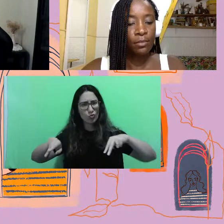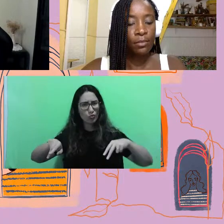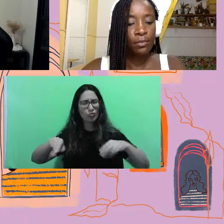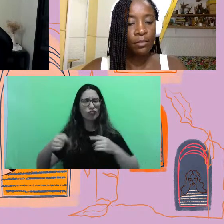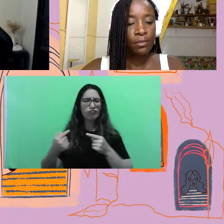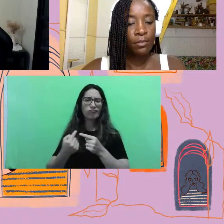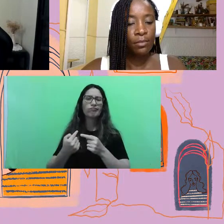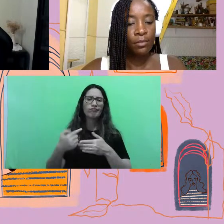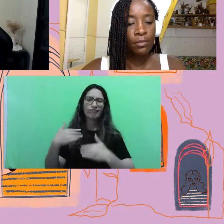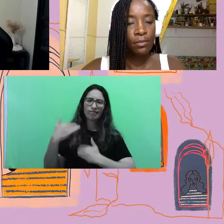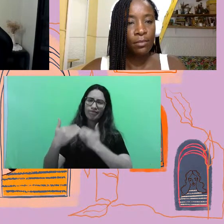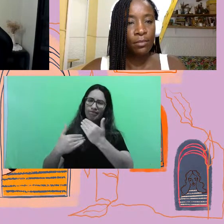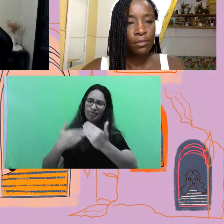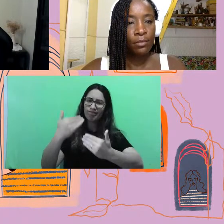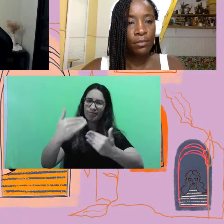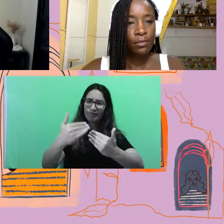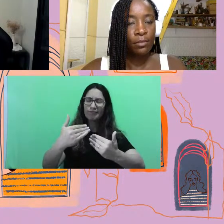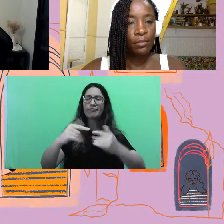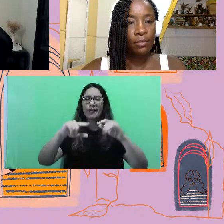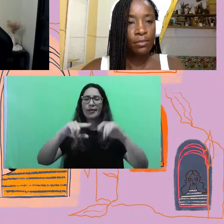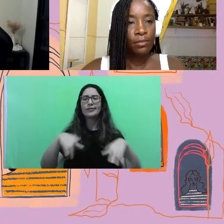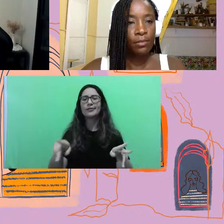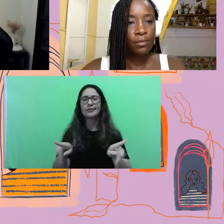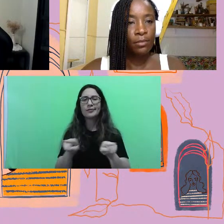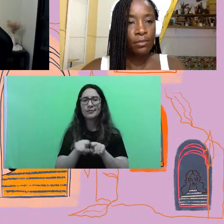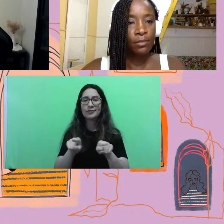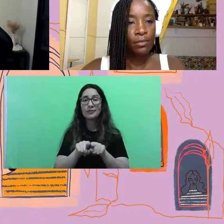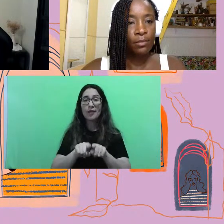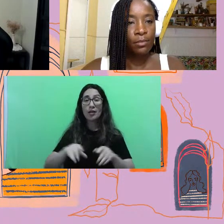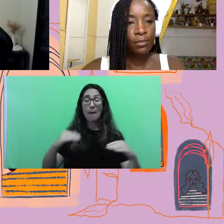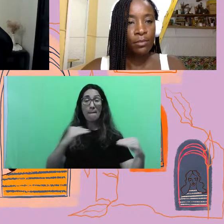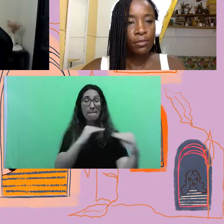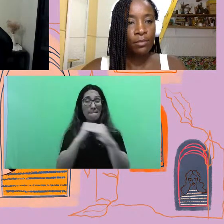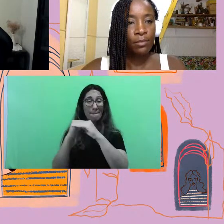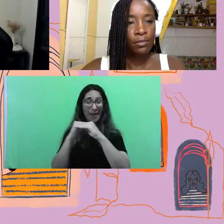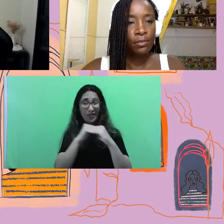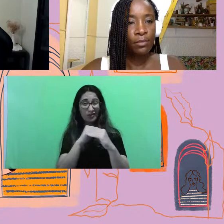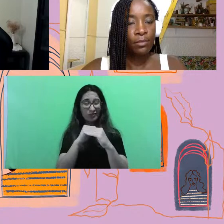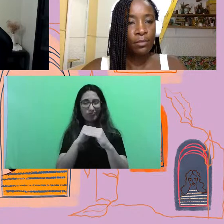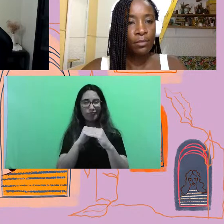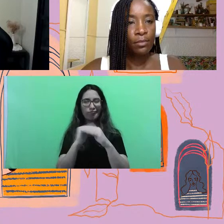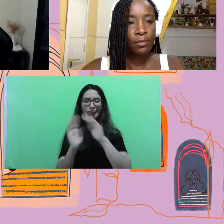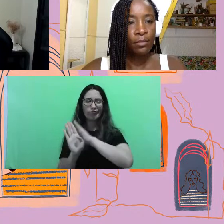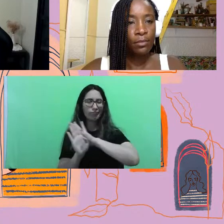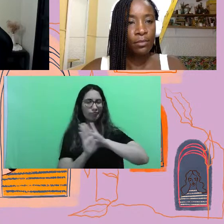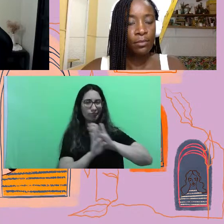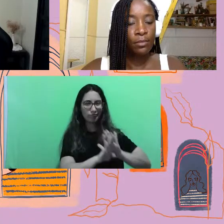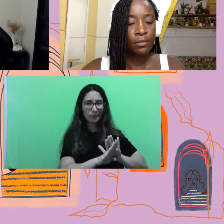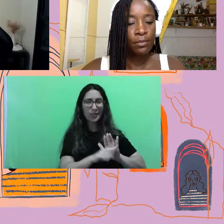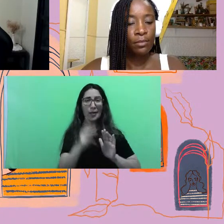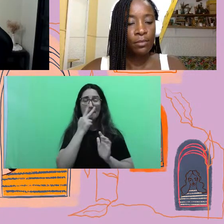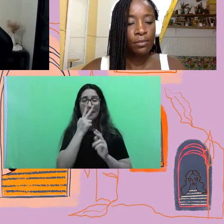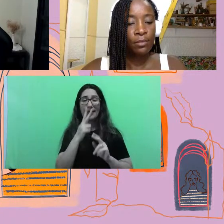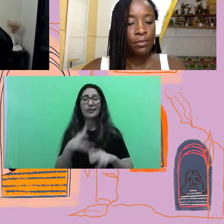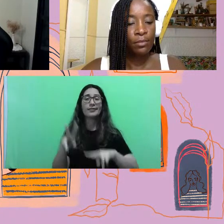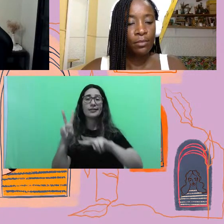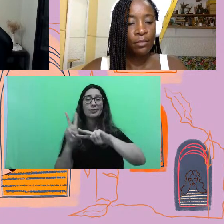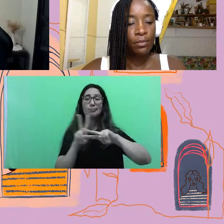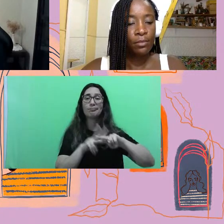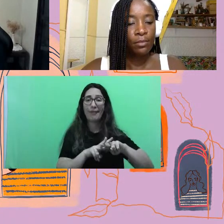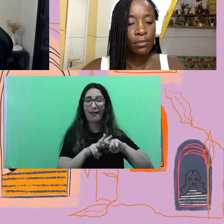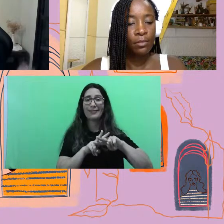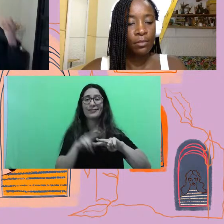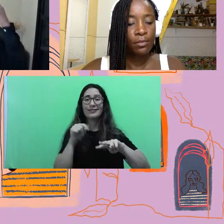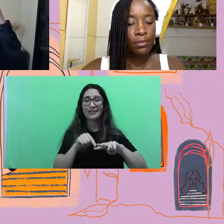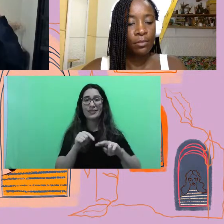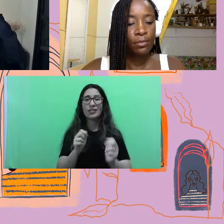nós, desconstruindo esses padrões que vão nos acorrentando numa sistemática de vida que